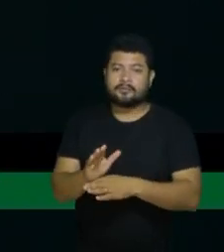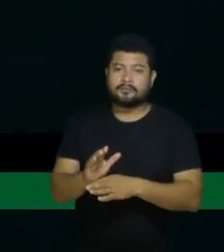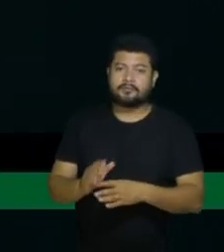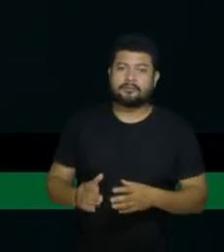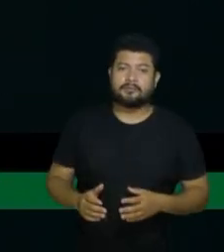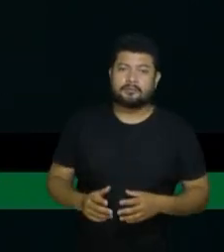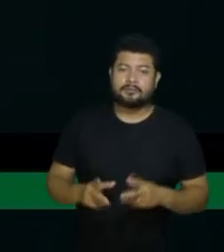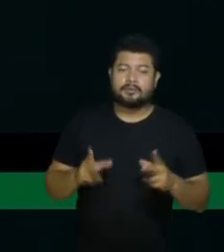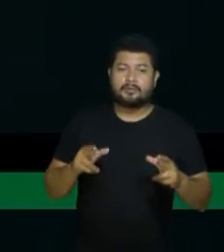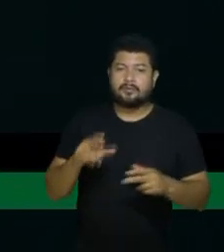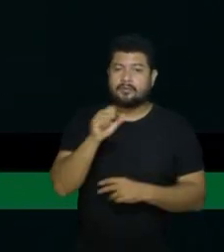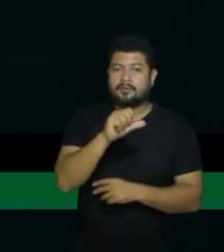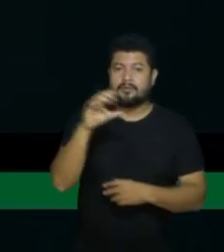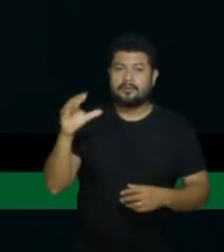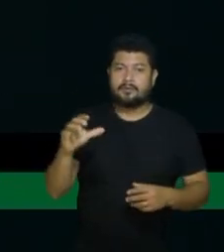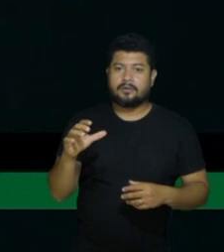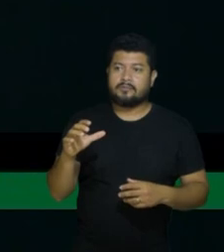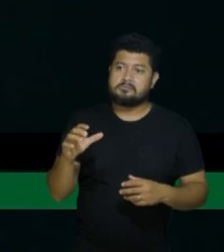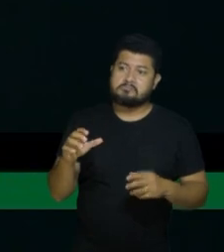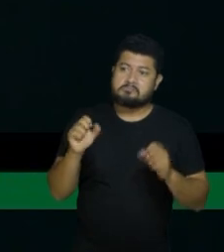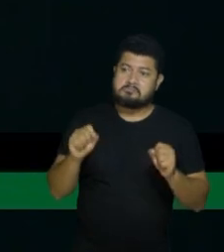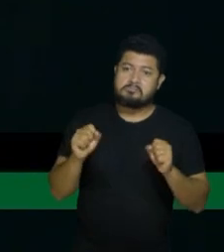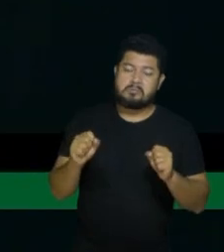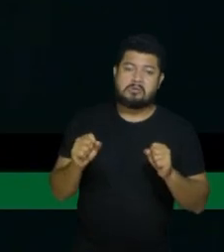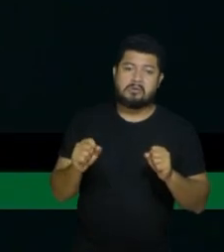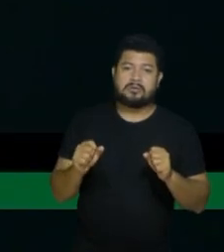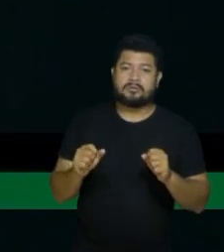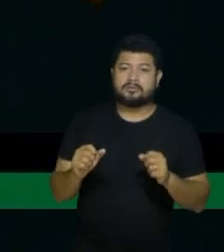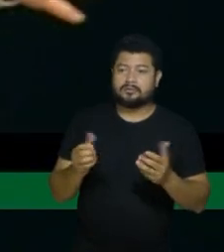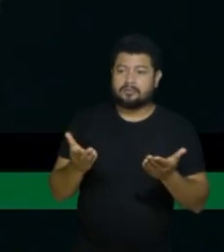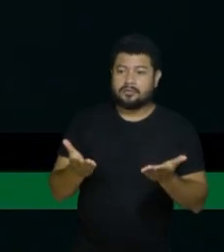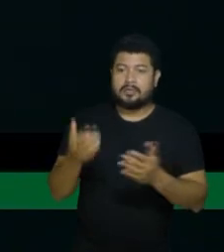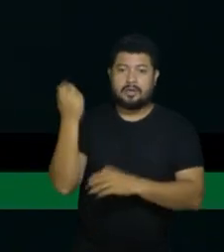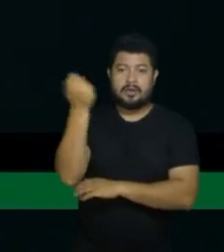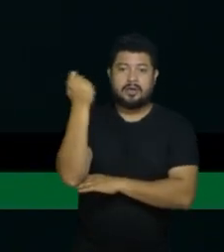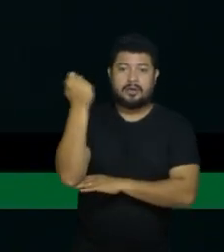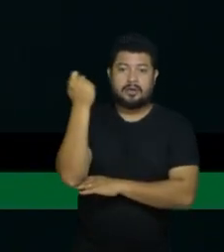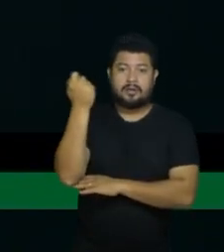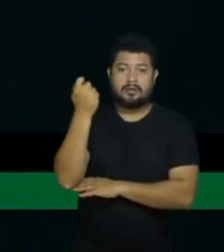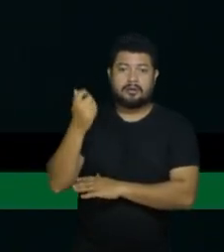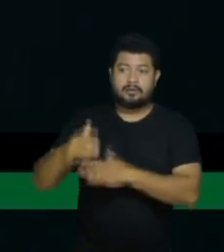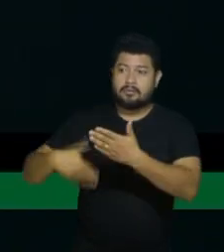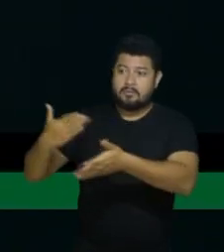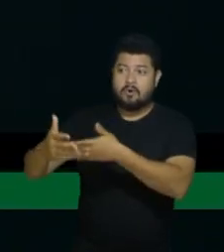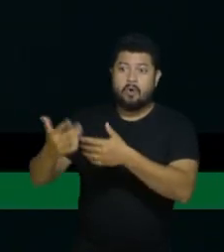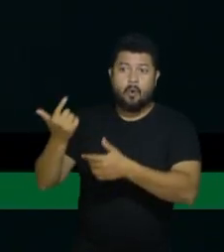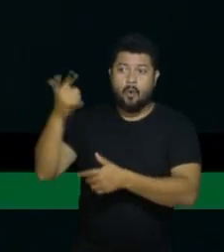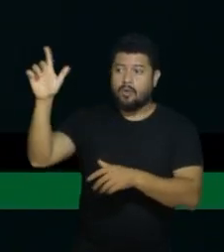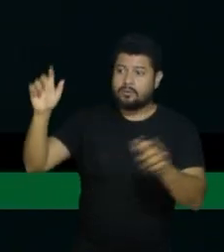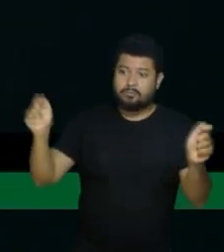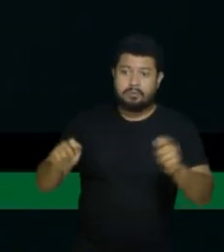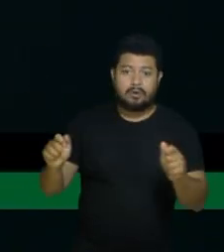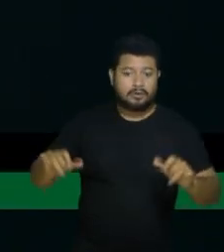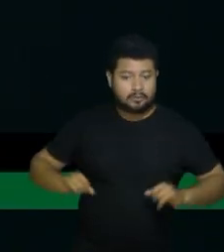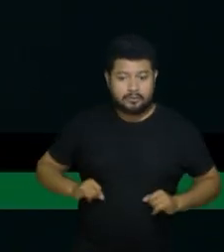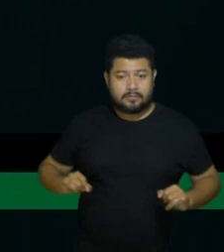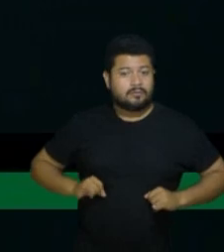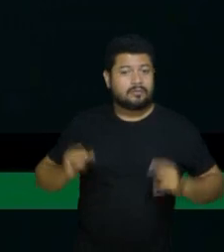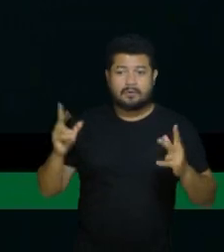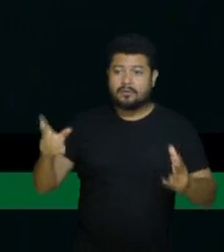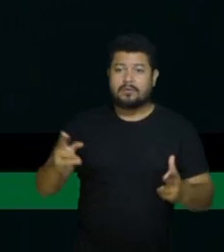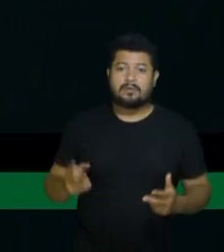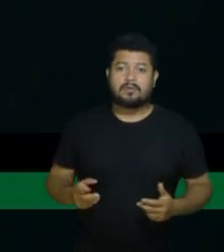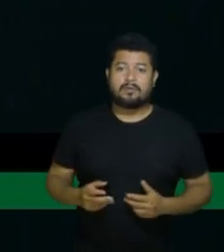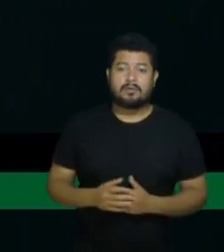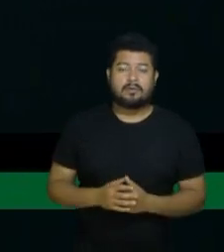Catarina agora foi no Rio Grande do Sul mas logo aí na frente vai ser outro estado esses